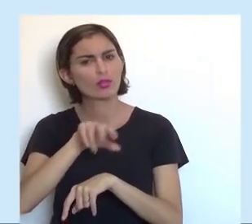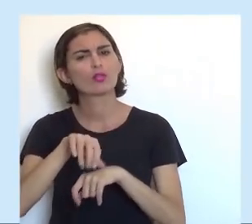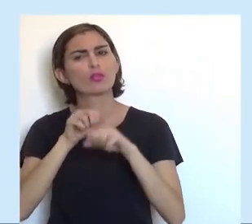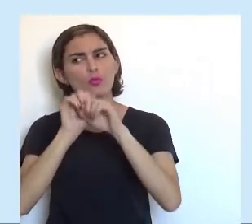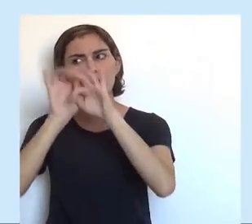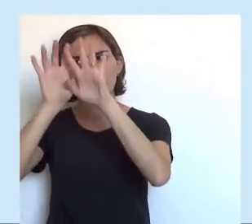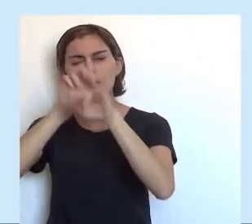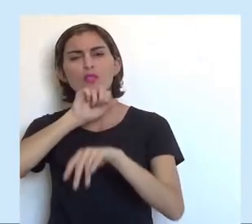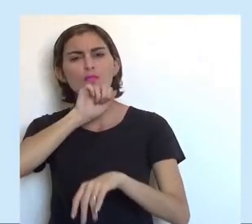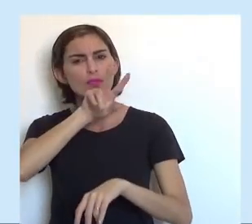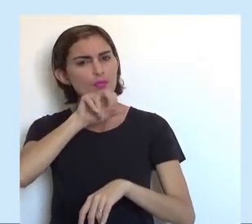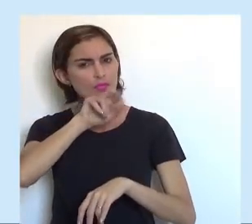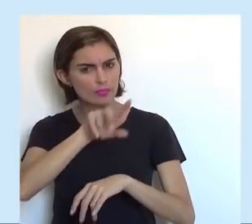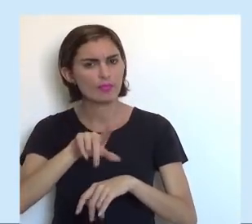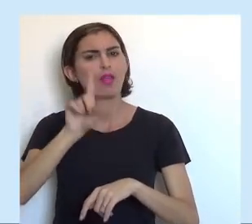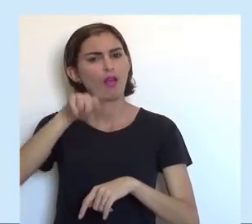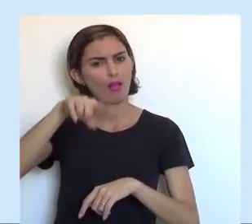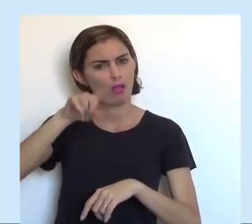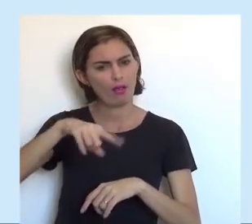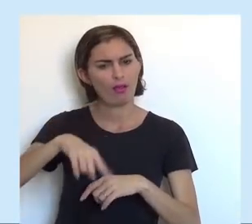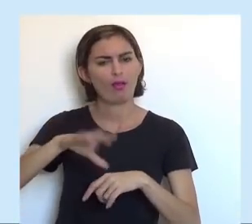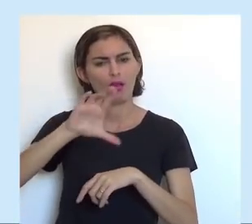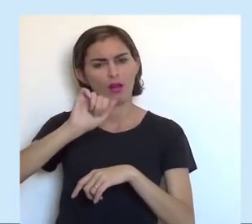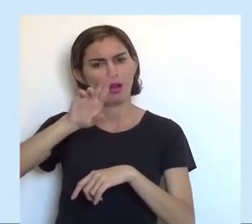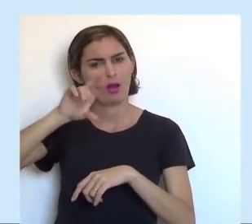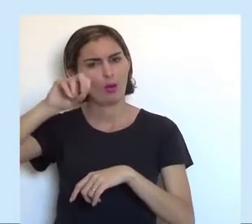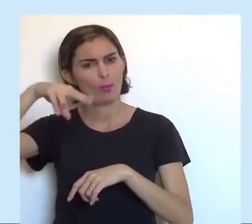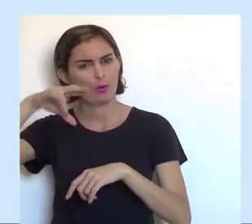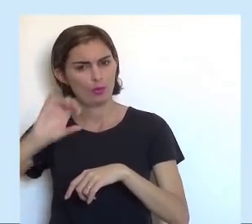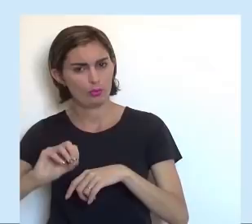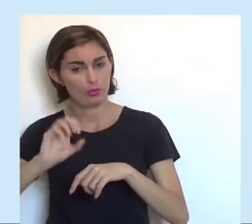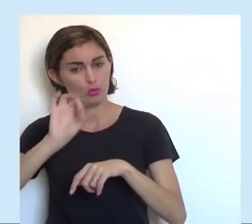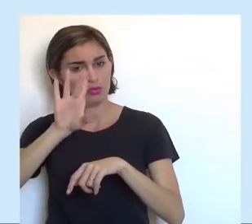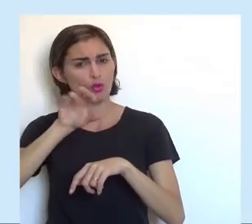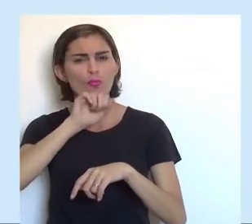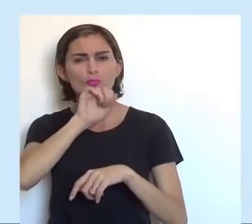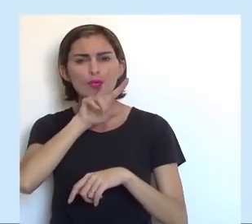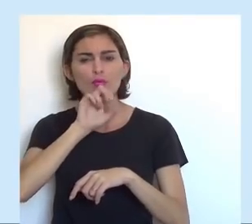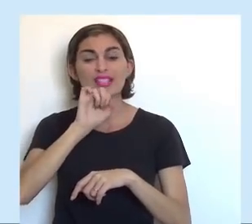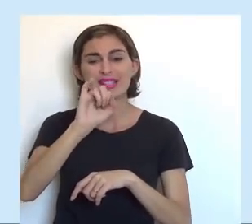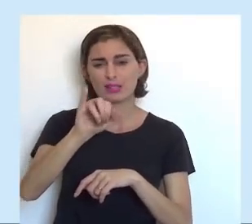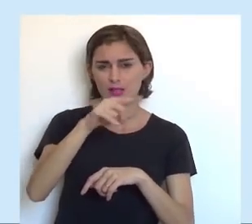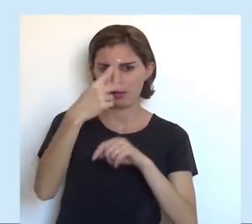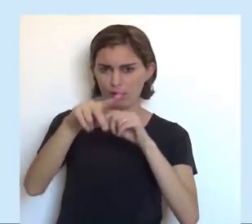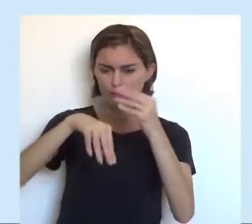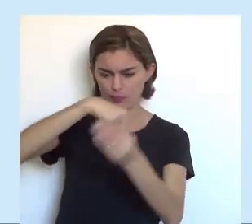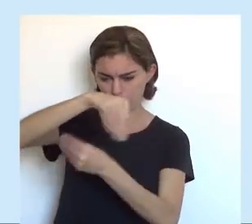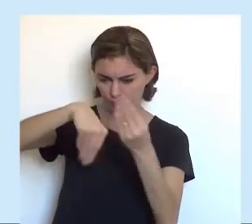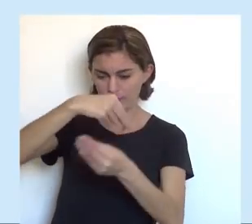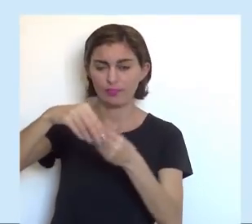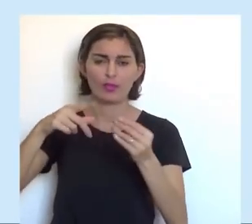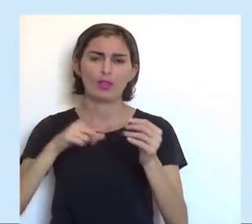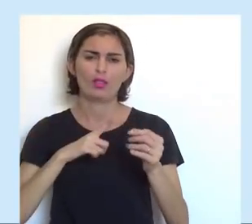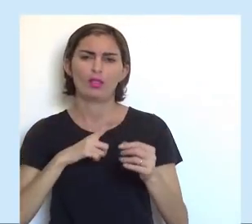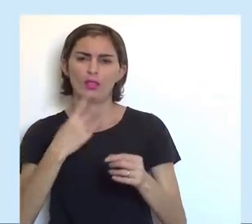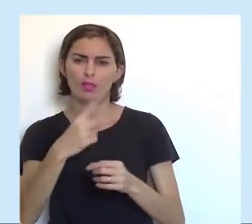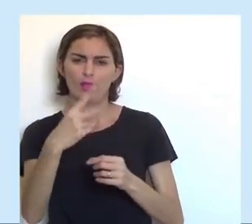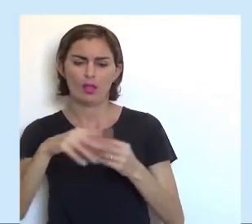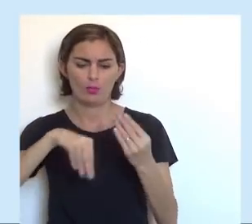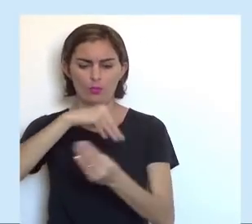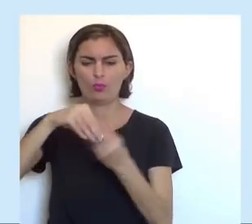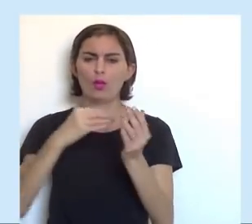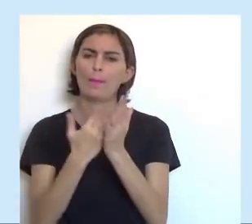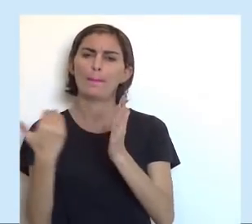Flávio, e o gás carbônico? Ele é tóxico? O gás carbônico só passa a ser tóxico Se na solução apresentar